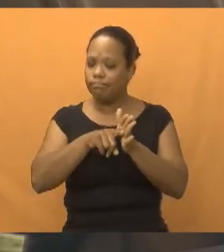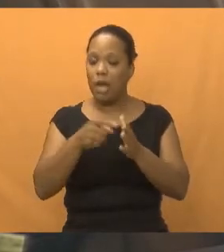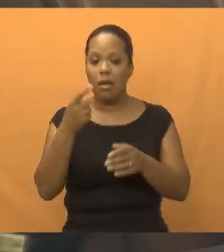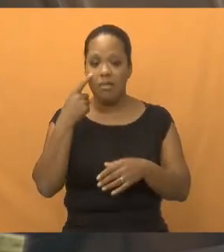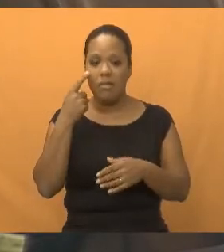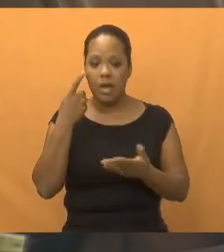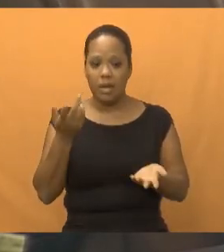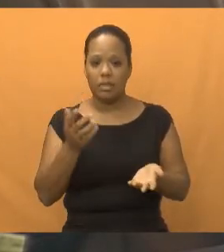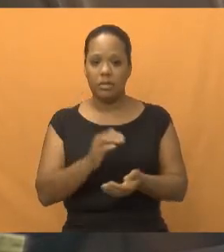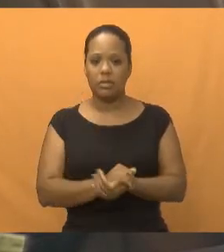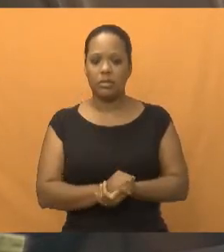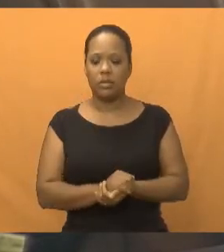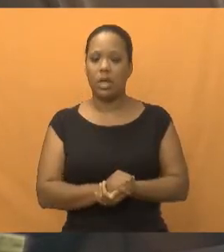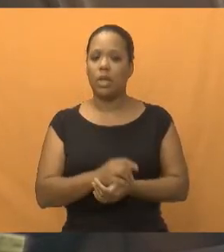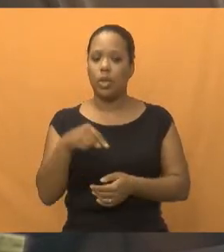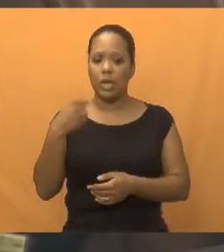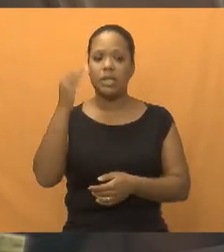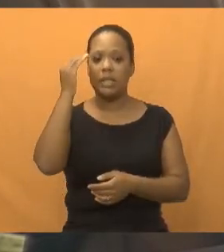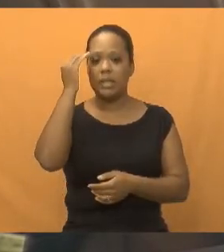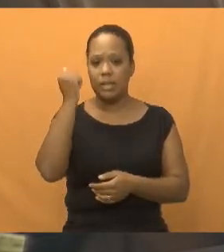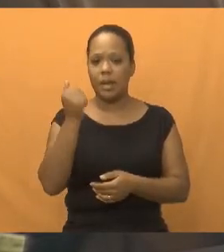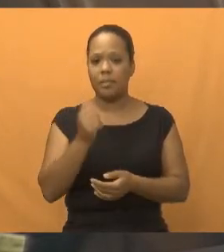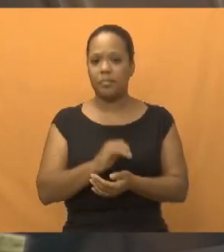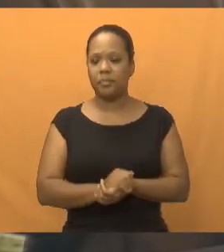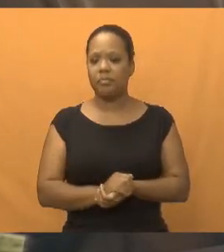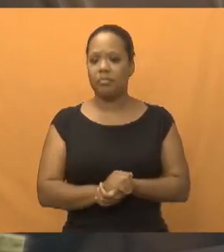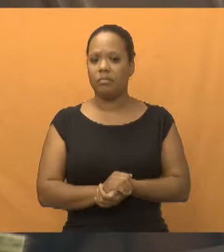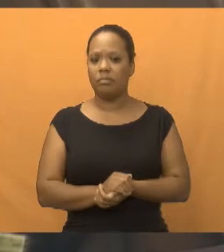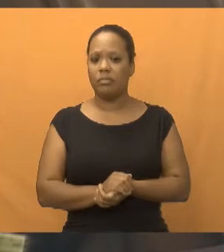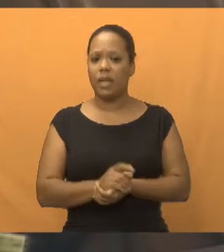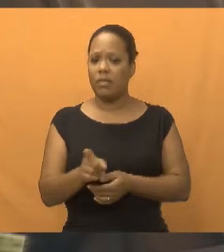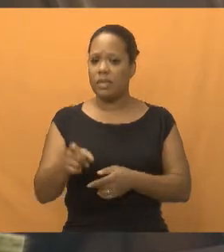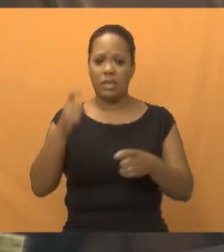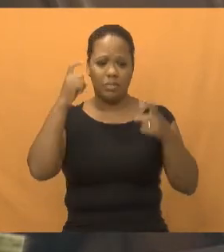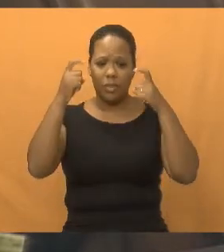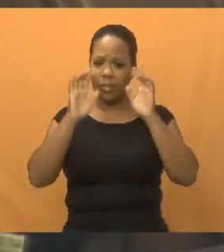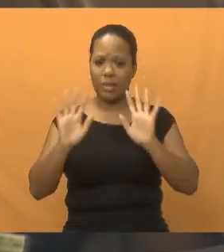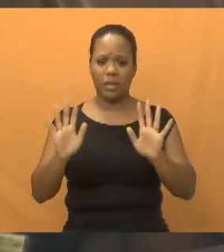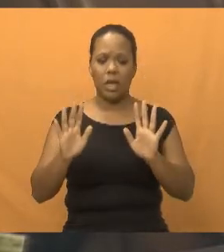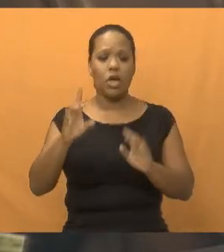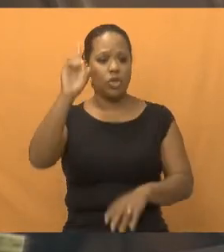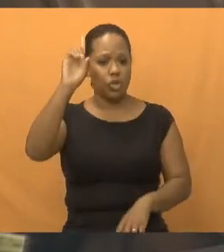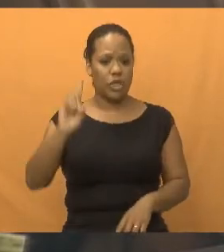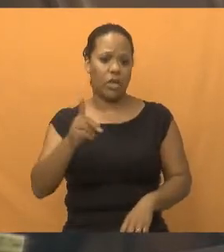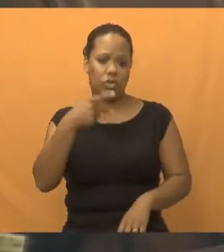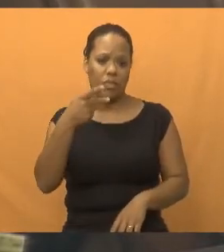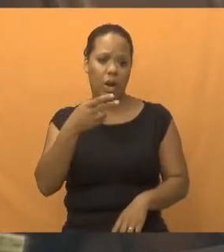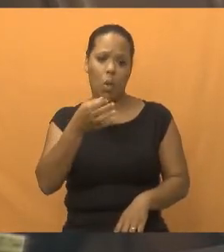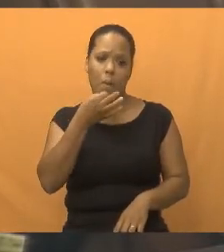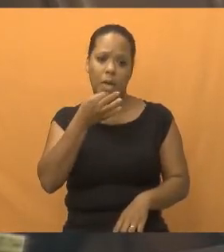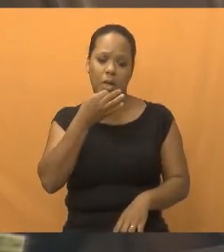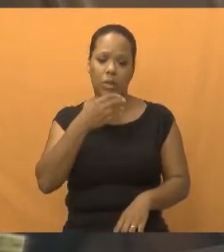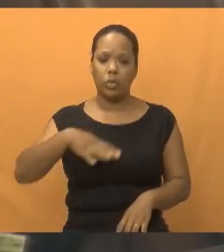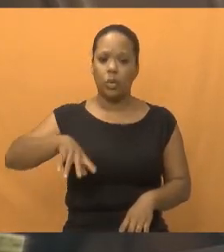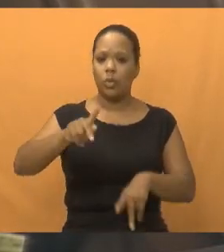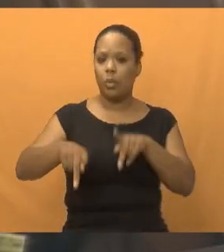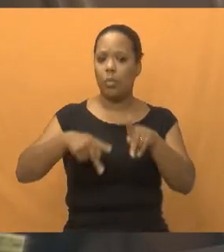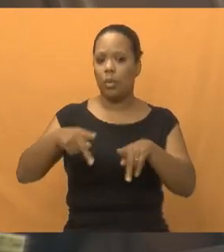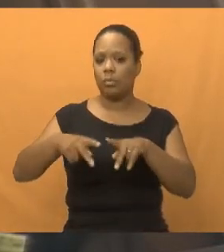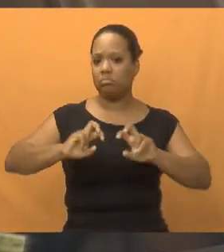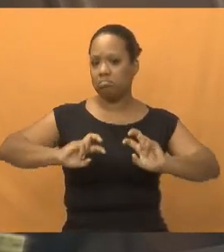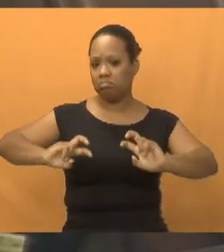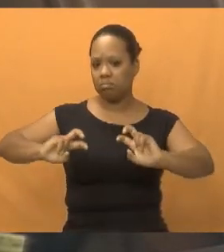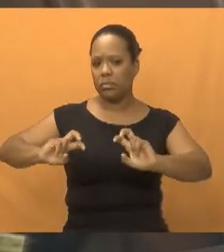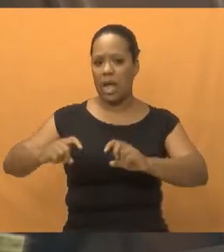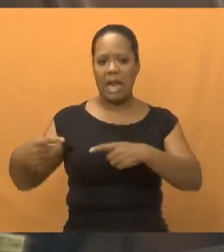questão, porque a gente sabe como é que funciona o método das escolas. Mas, Juarez, não se preocupa não, a gente tem direito de falar o que quiser. Quem tem que avaliar é a população, porque ninguém